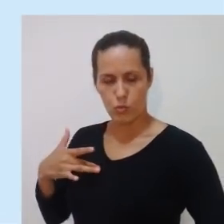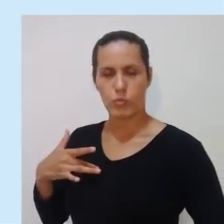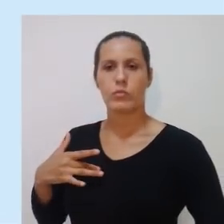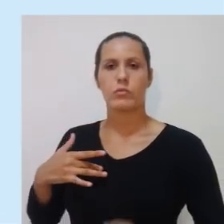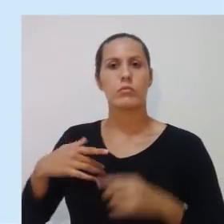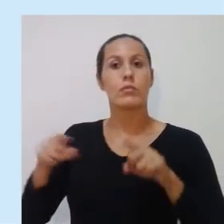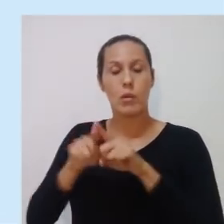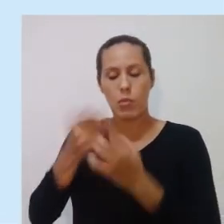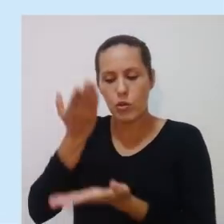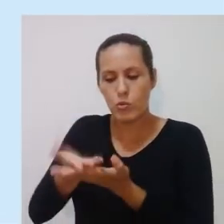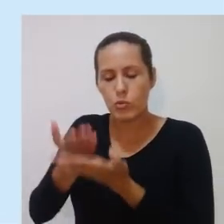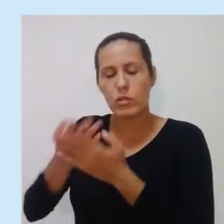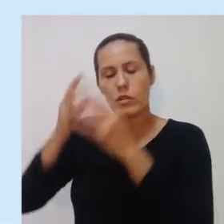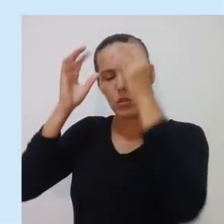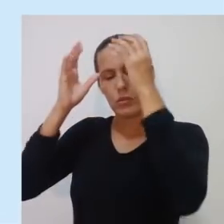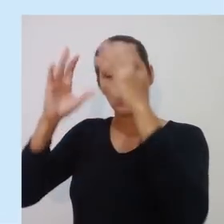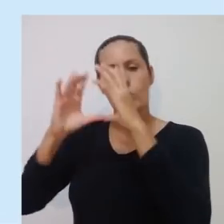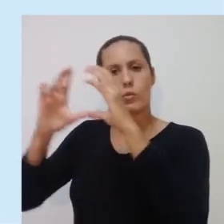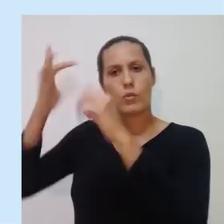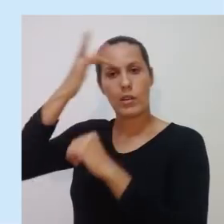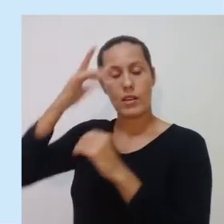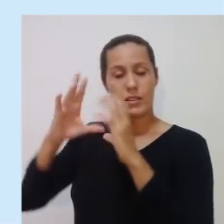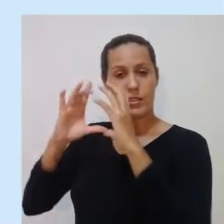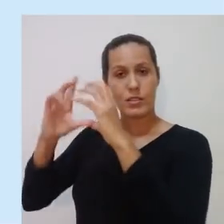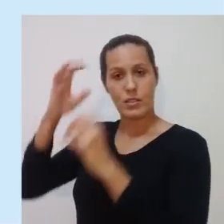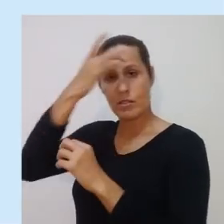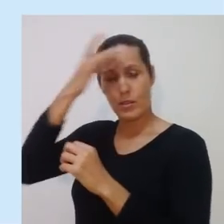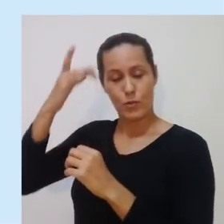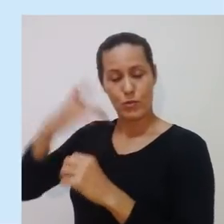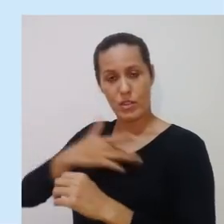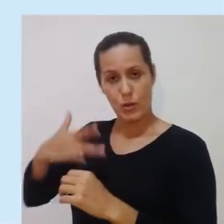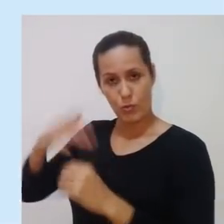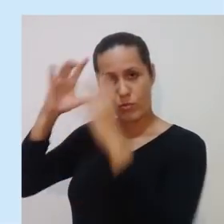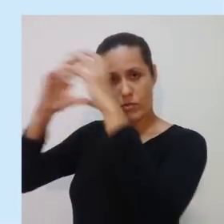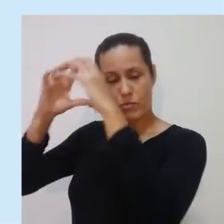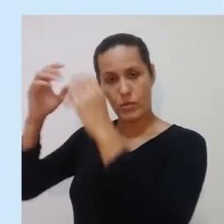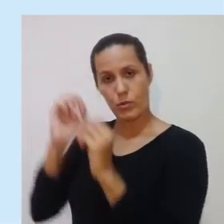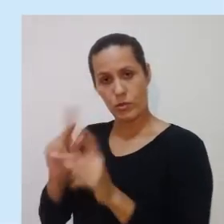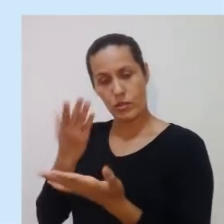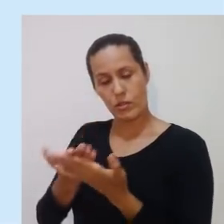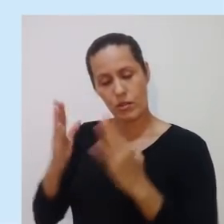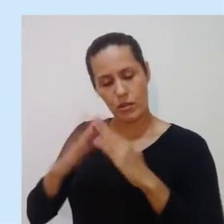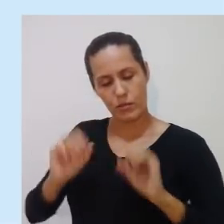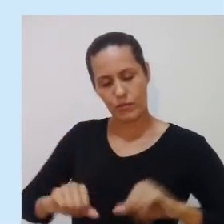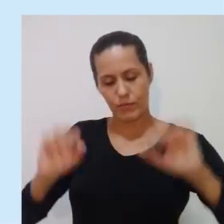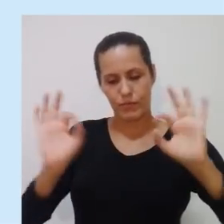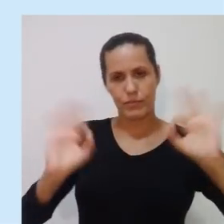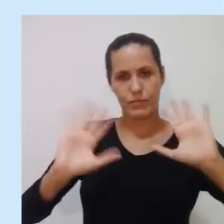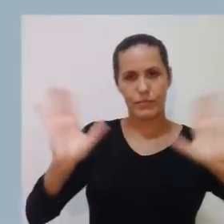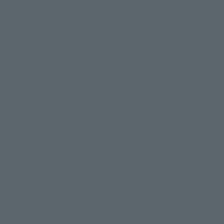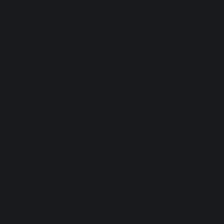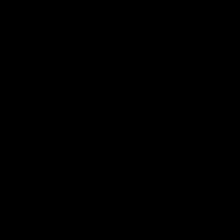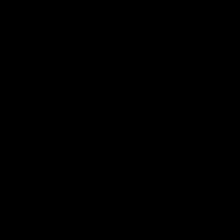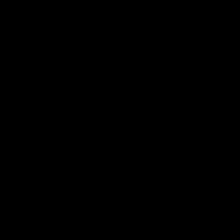do corpo, estudando a gente cuida da saúde da mente. Então fique em casa, fique estudando e tchau!